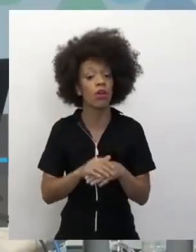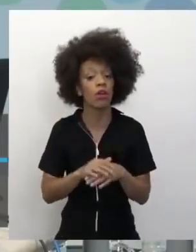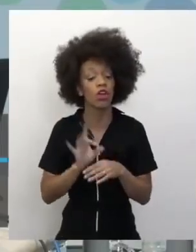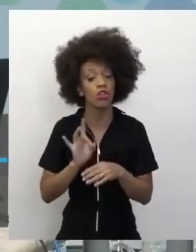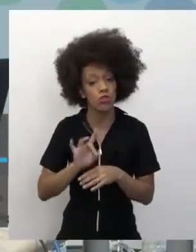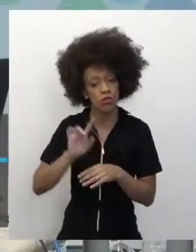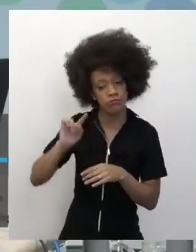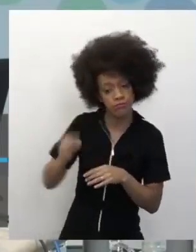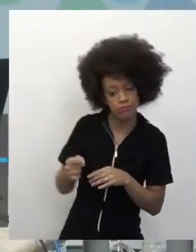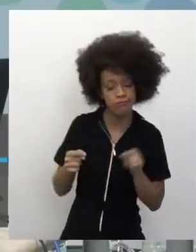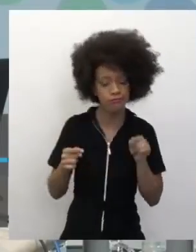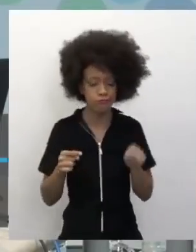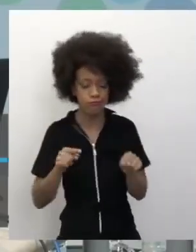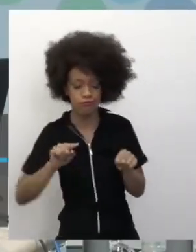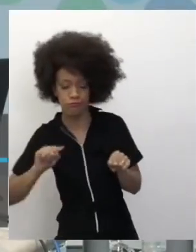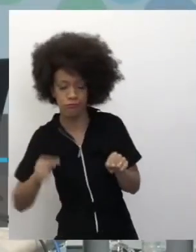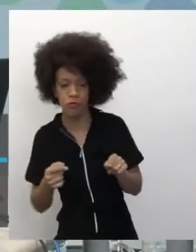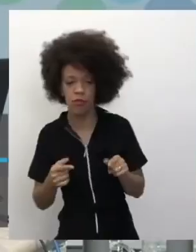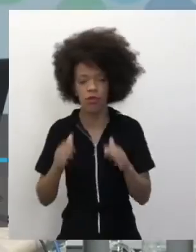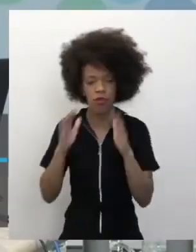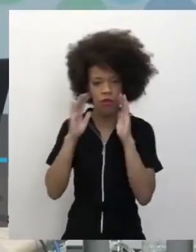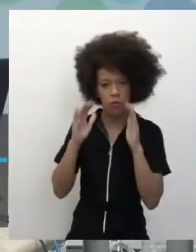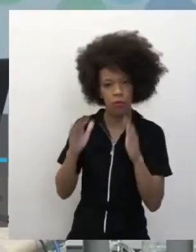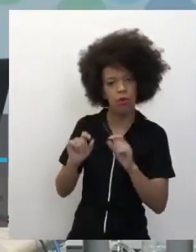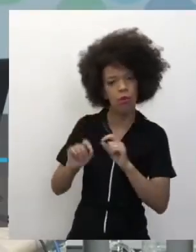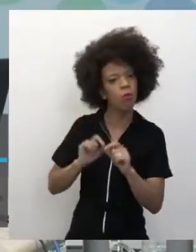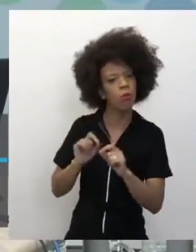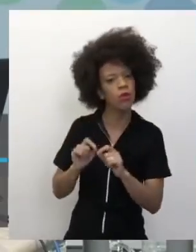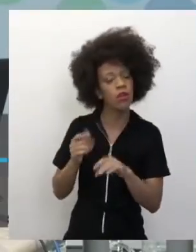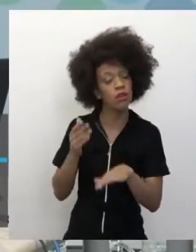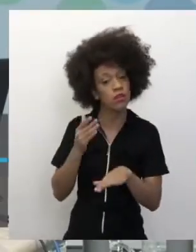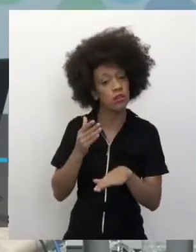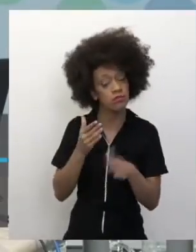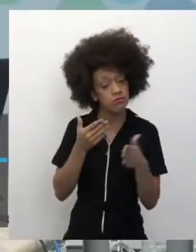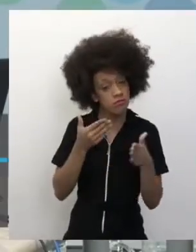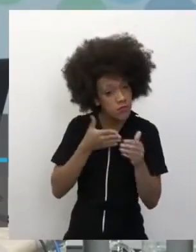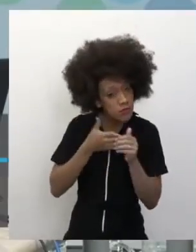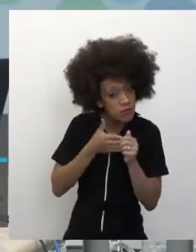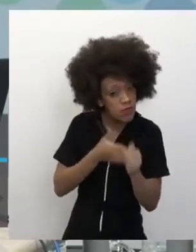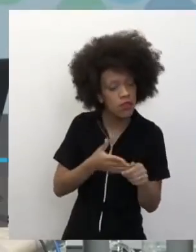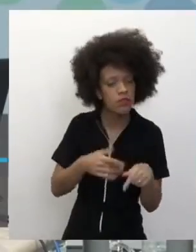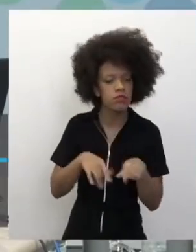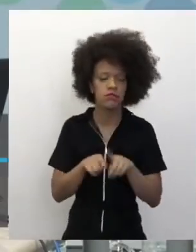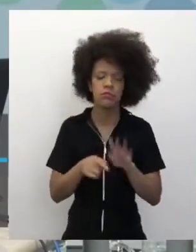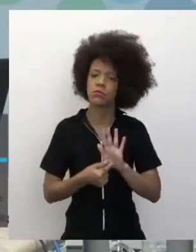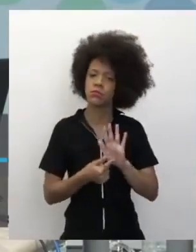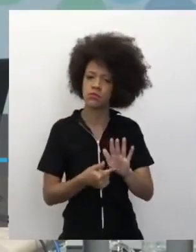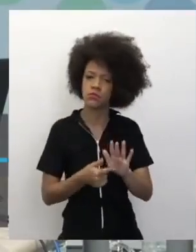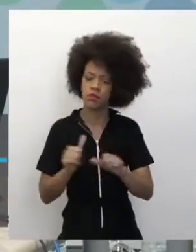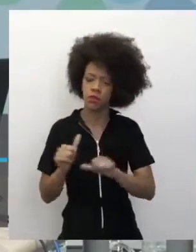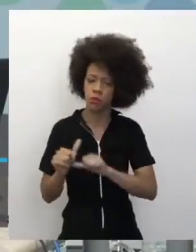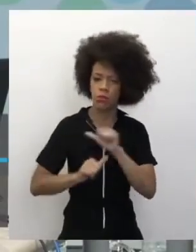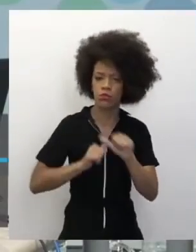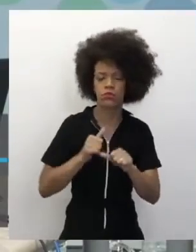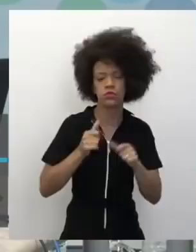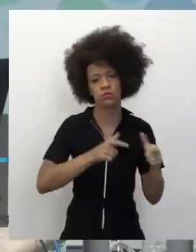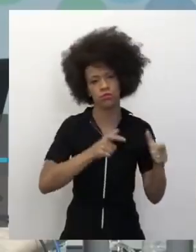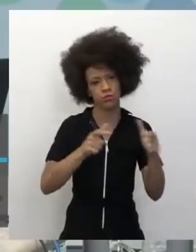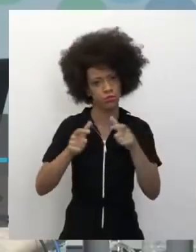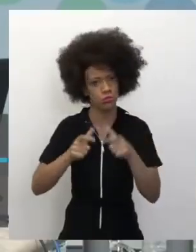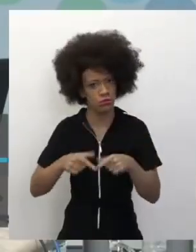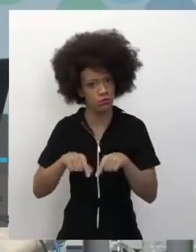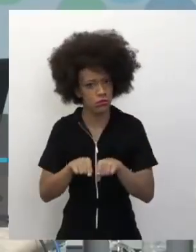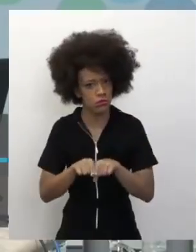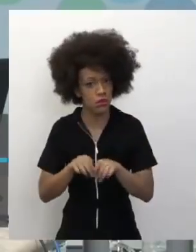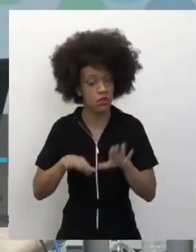e pontos, obedecer esse ritmo também mostrava a mudança de cenários ali, né? Às